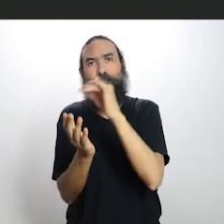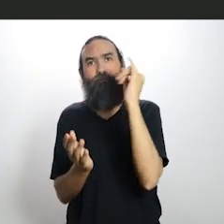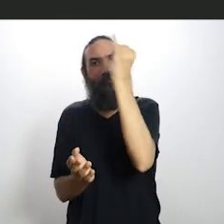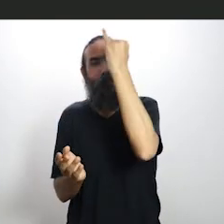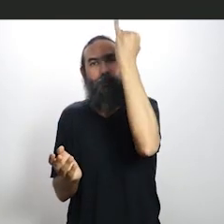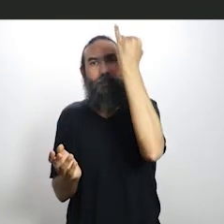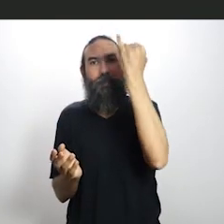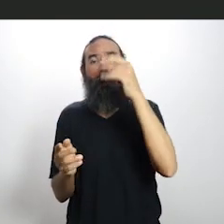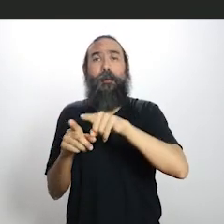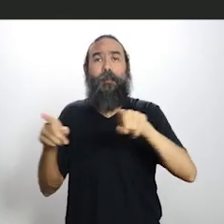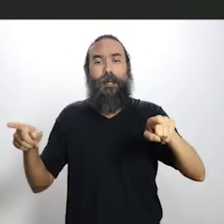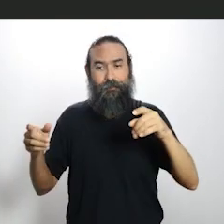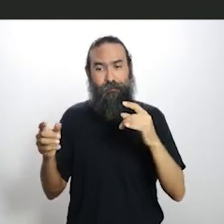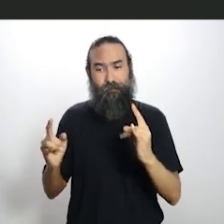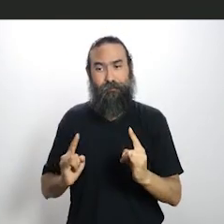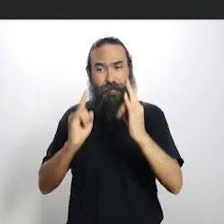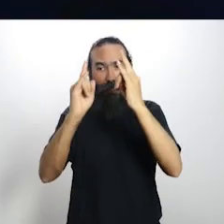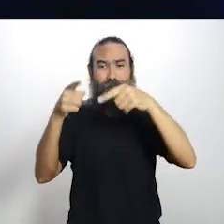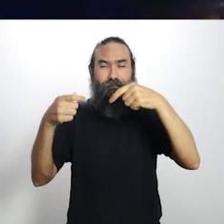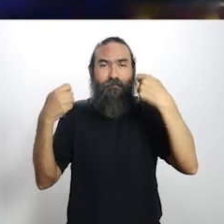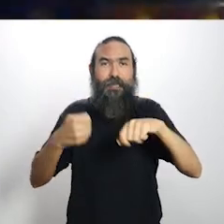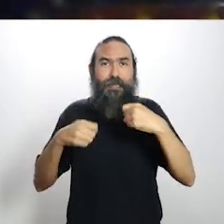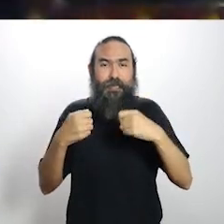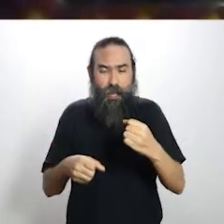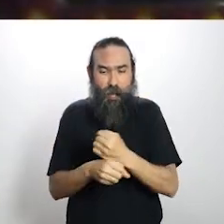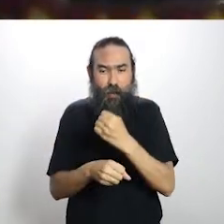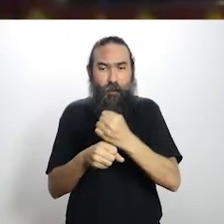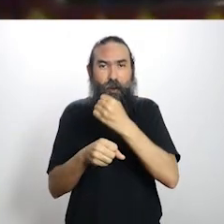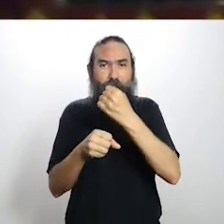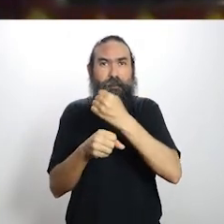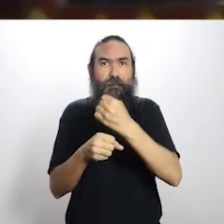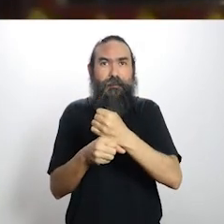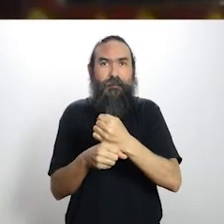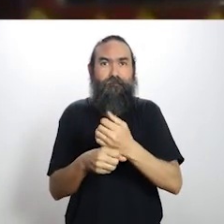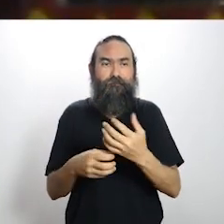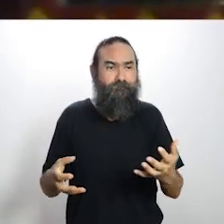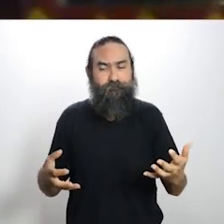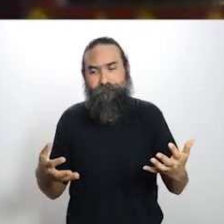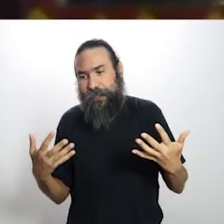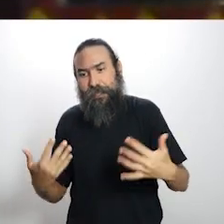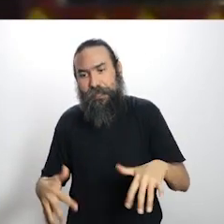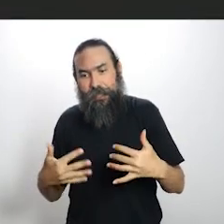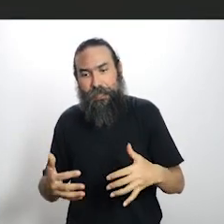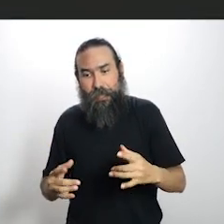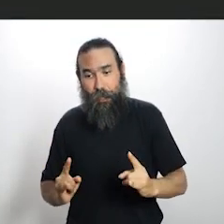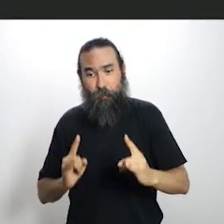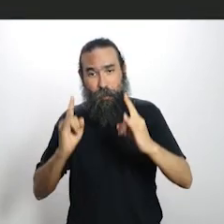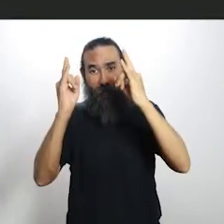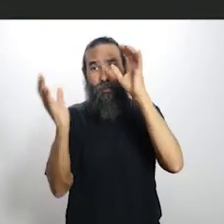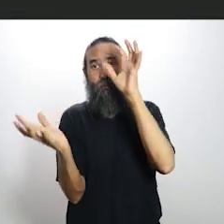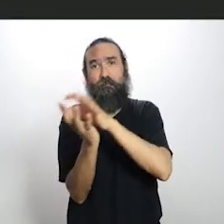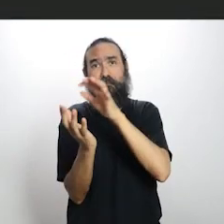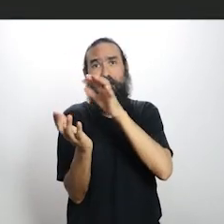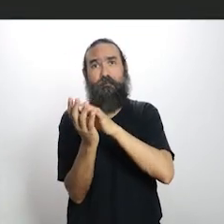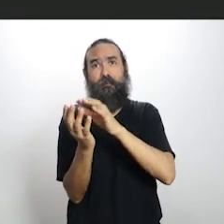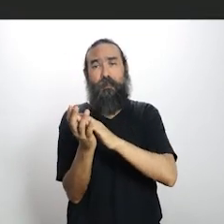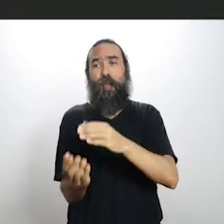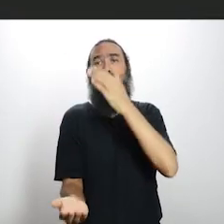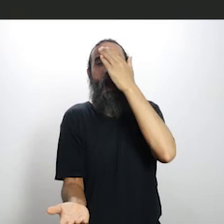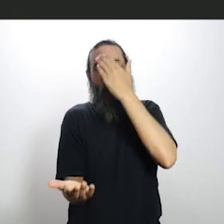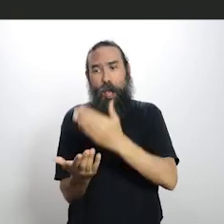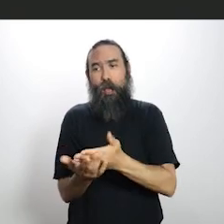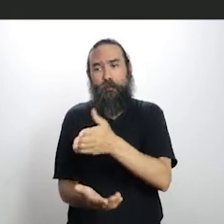mas não conseguimos pelo Estado né nem por iniciativa privada a nossa reforma do espaço que é